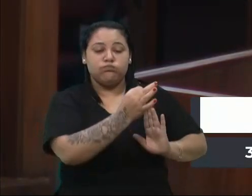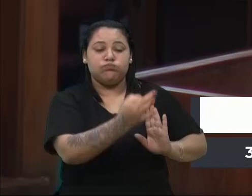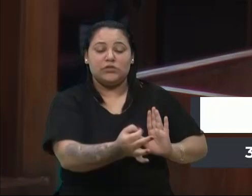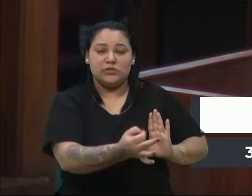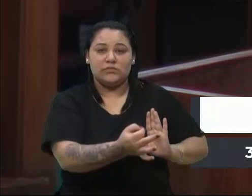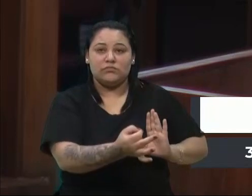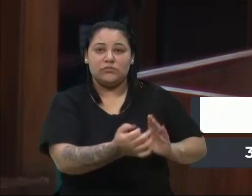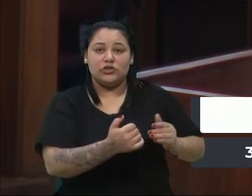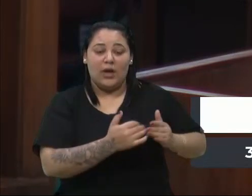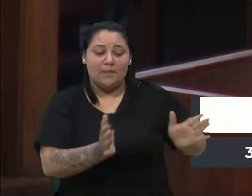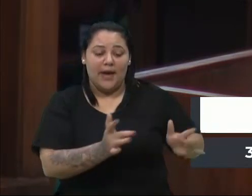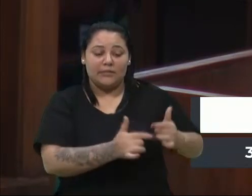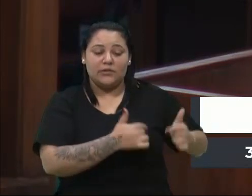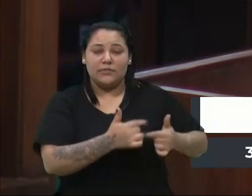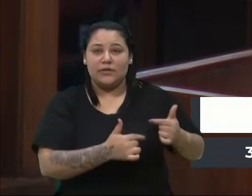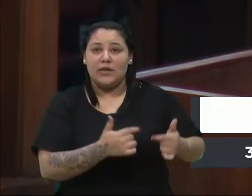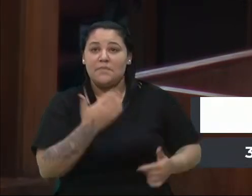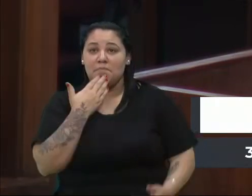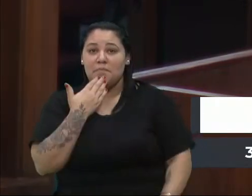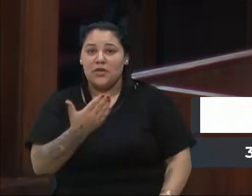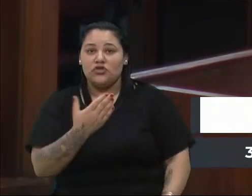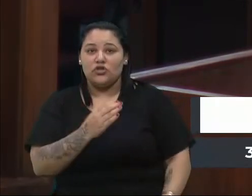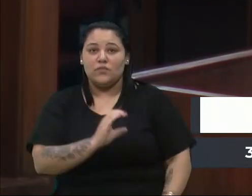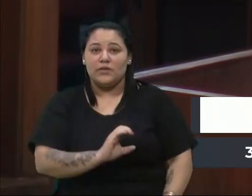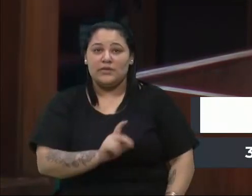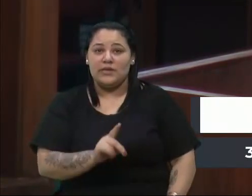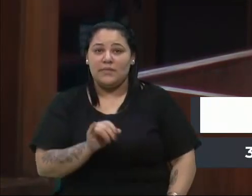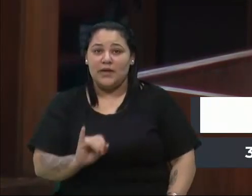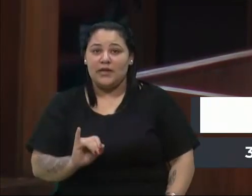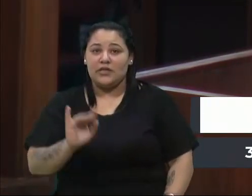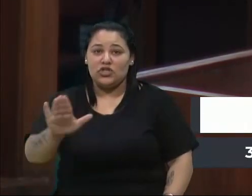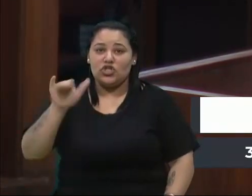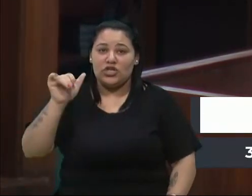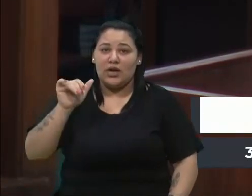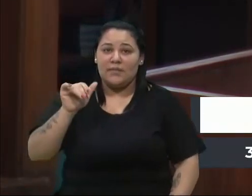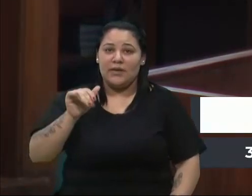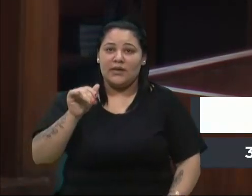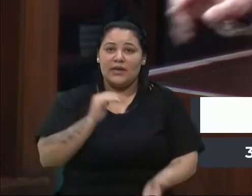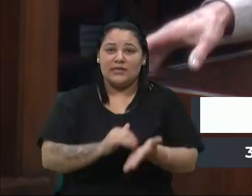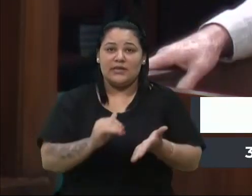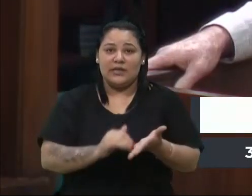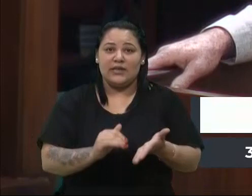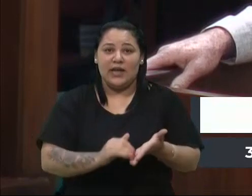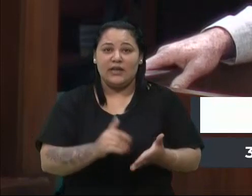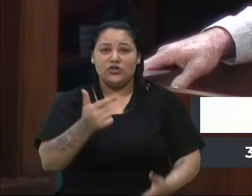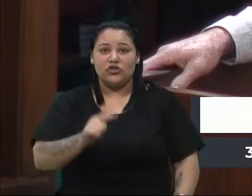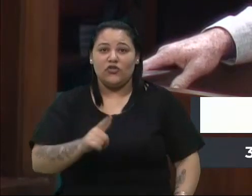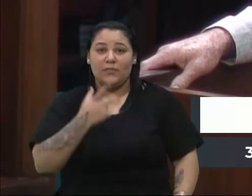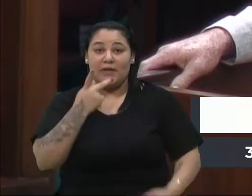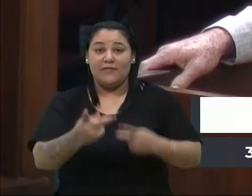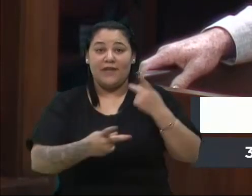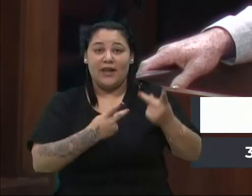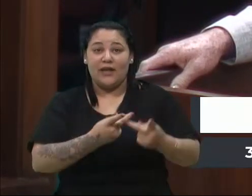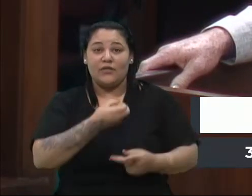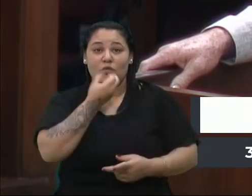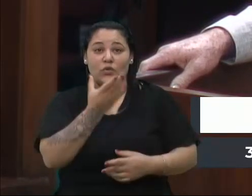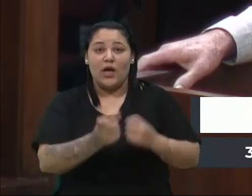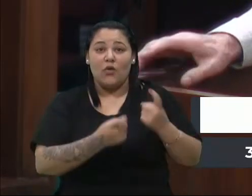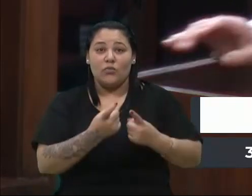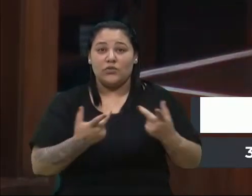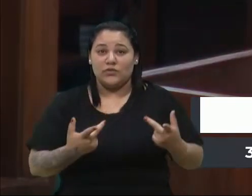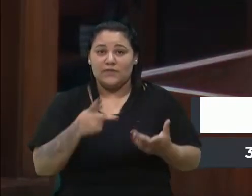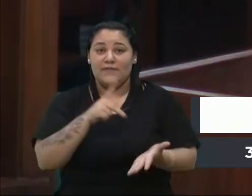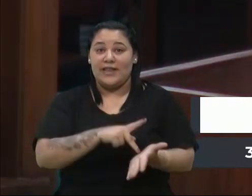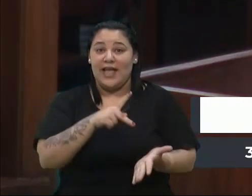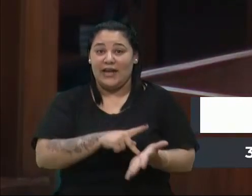disposição e pedindo para a CPI que convoque ela novamente para dizer algumas verdades. O que eu